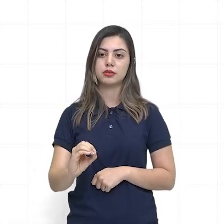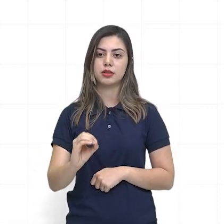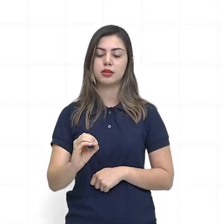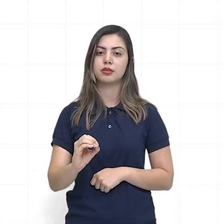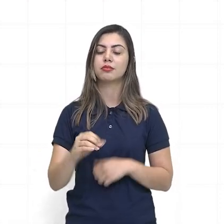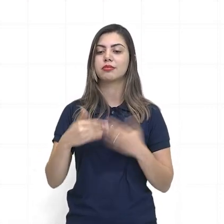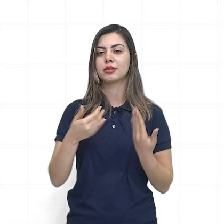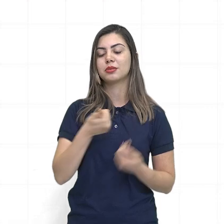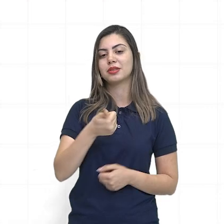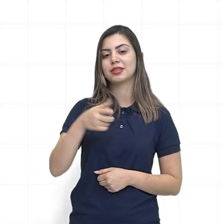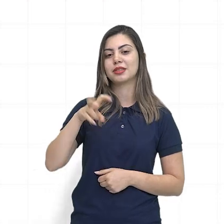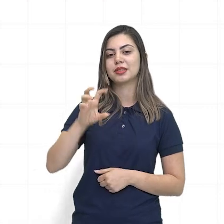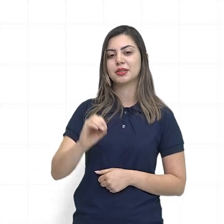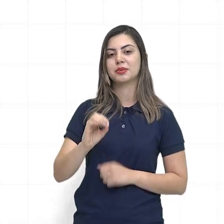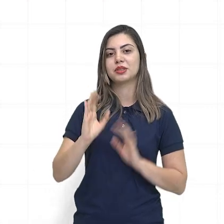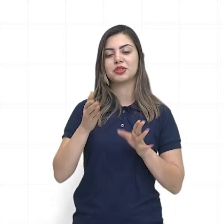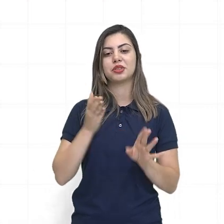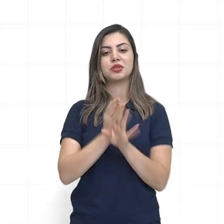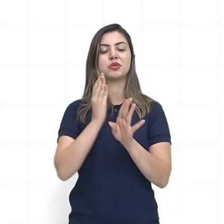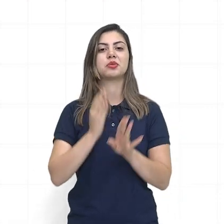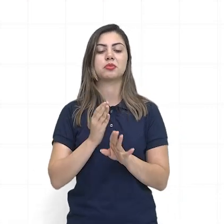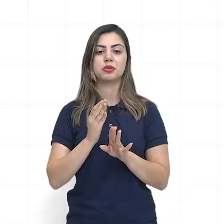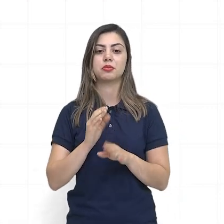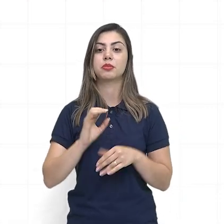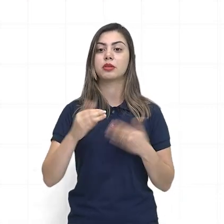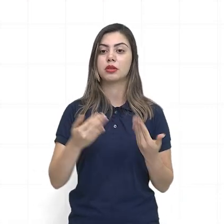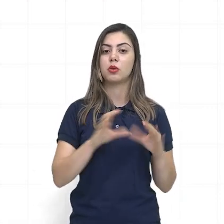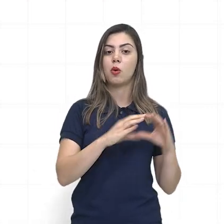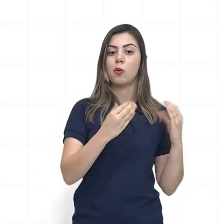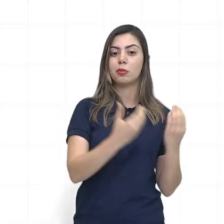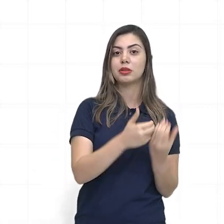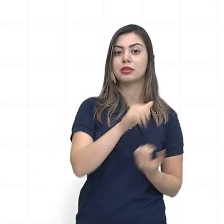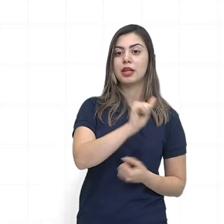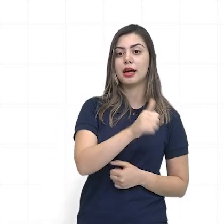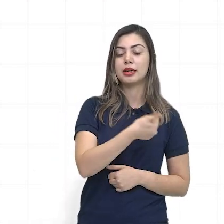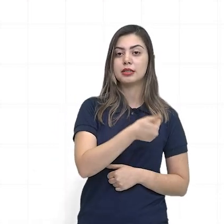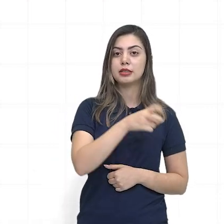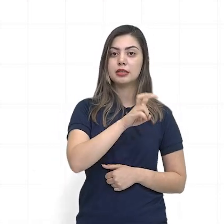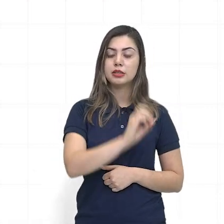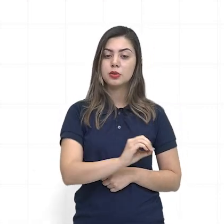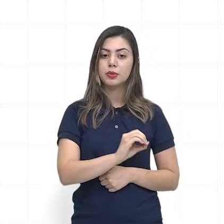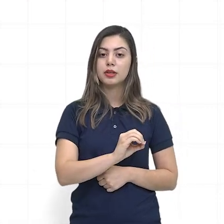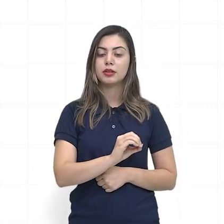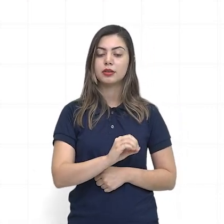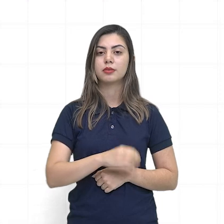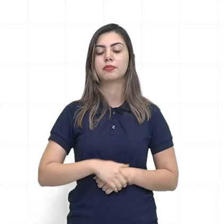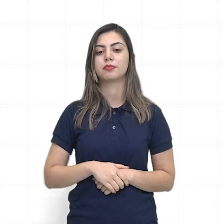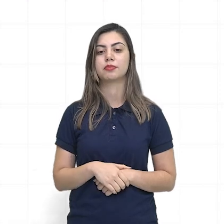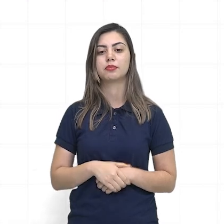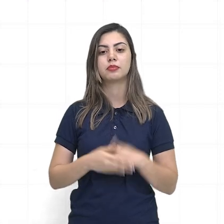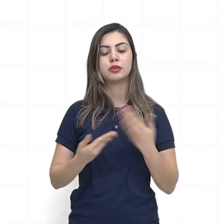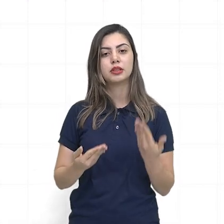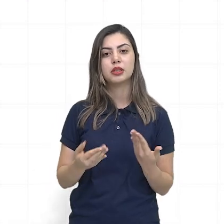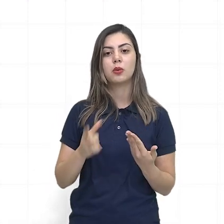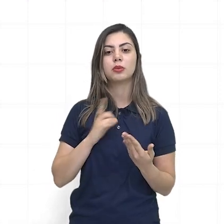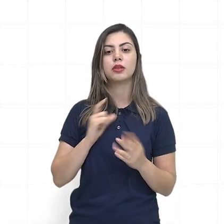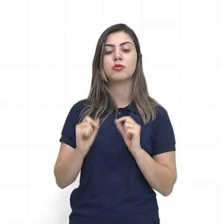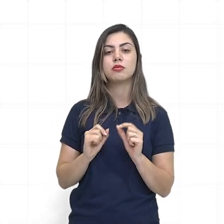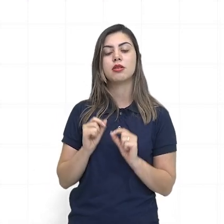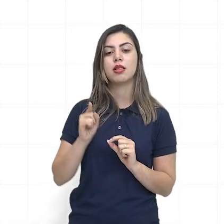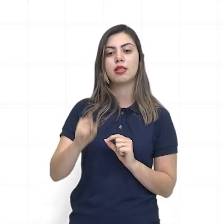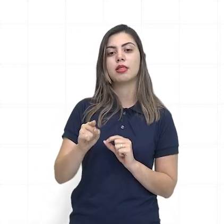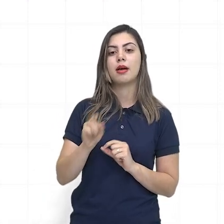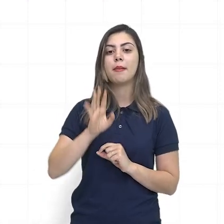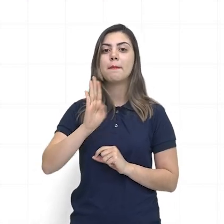150 está aqui. Ó. Então, uma parte é 150. 150 e as demais, que é o triplo disso,